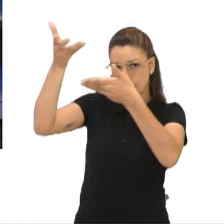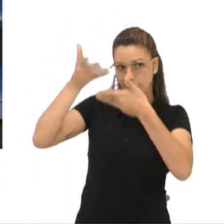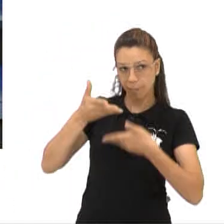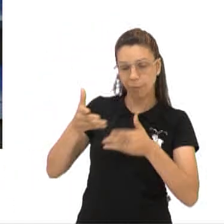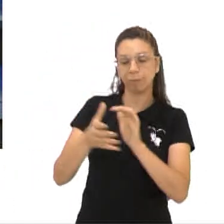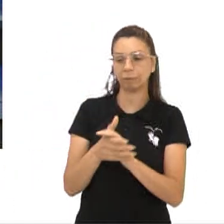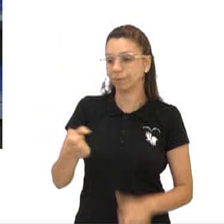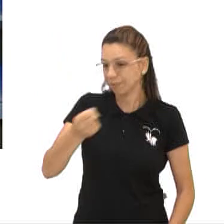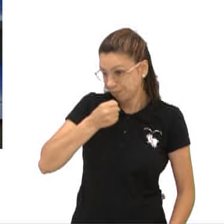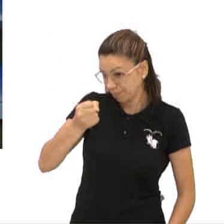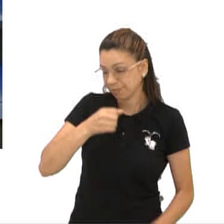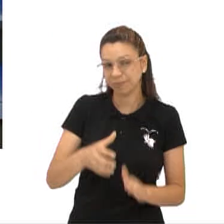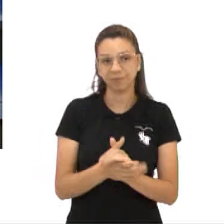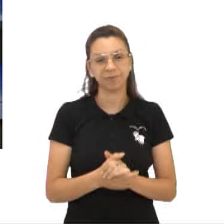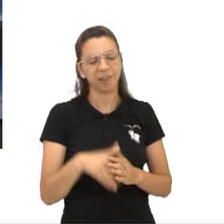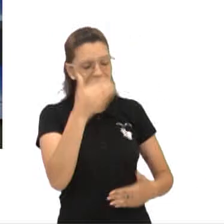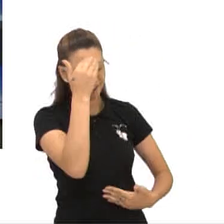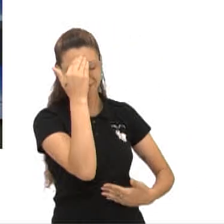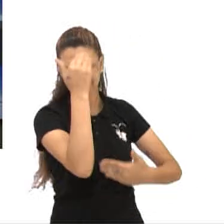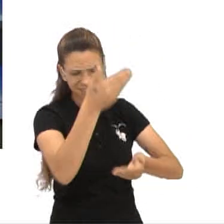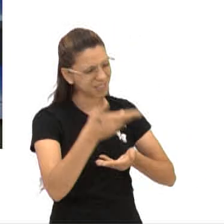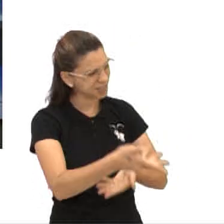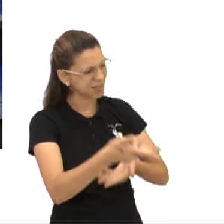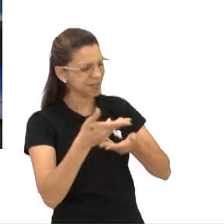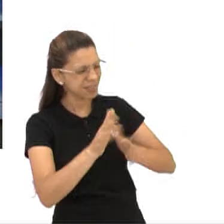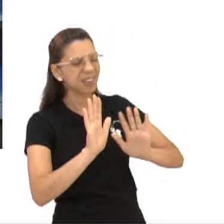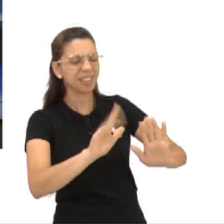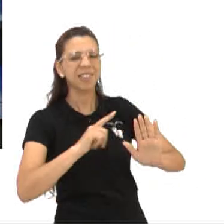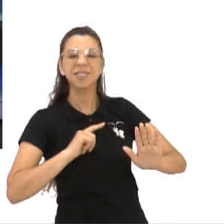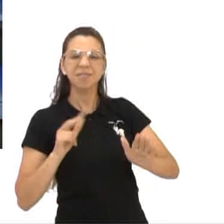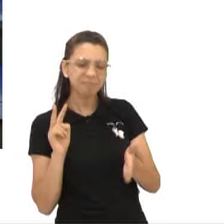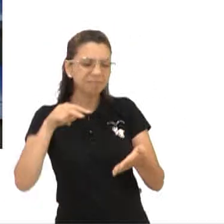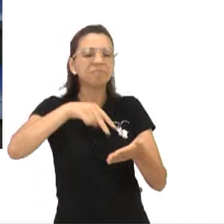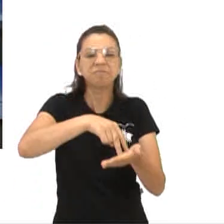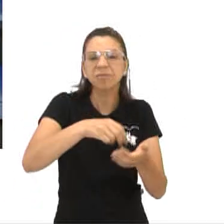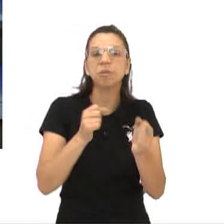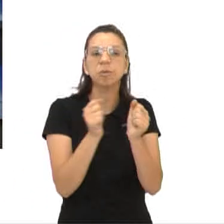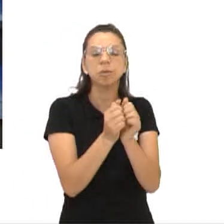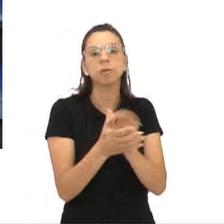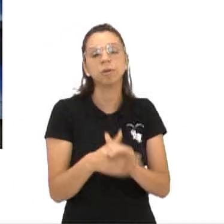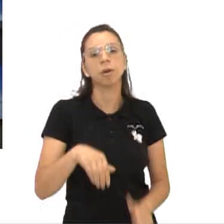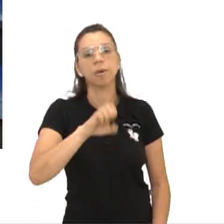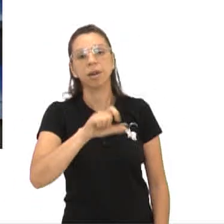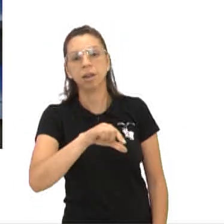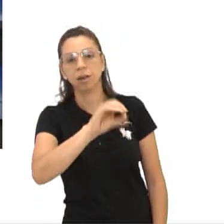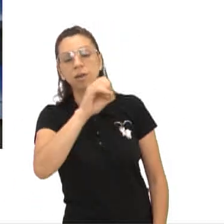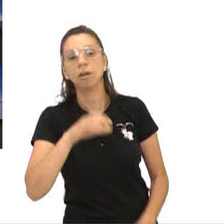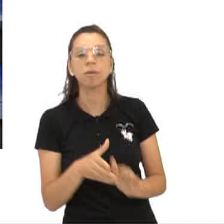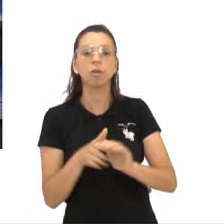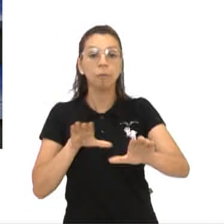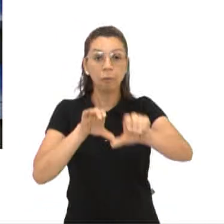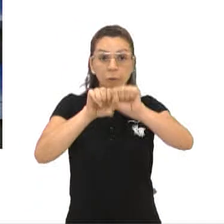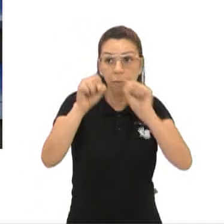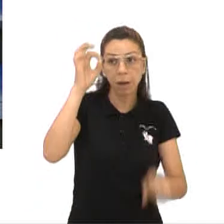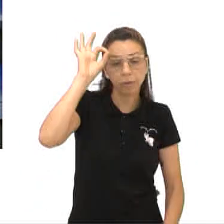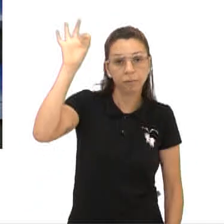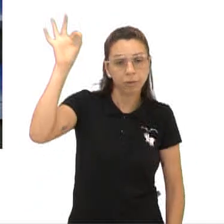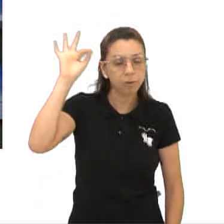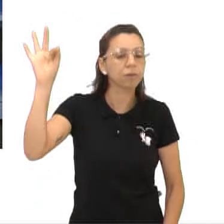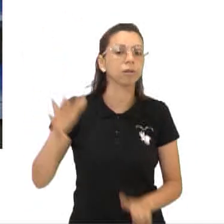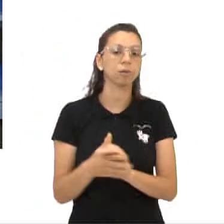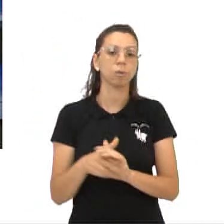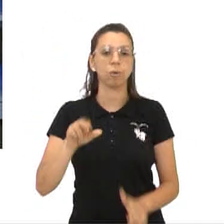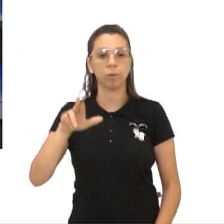nossa entrevista. Eu agradeço o convite, estou sempre à disposição. Então, sou o professor Eloy Correia, formado em Filosofia pela